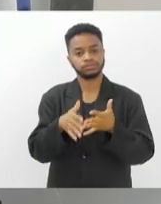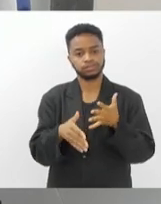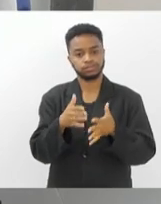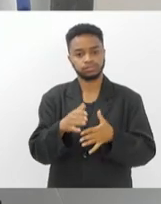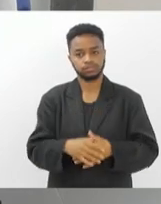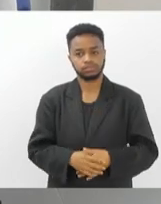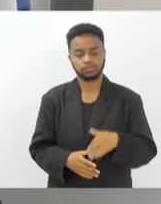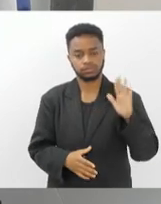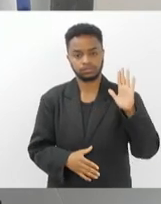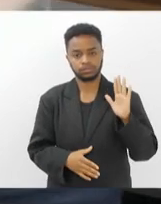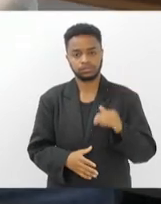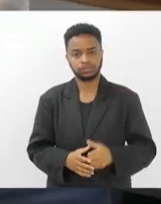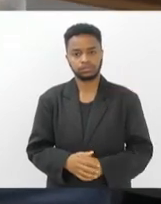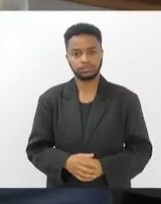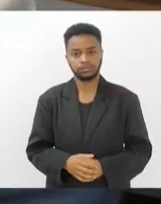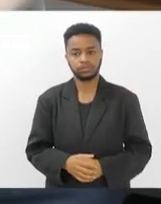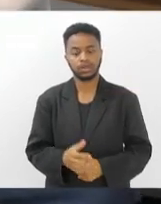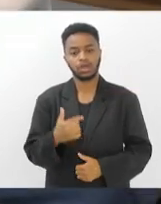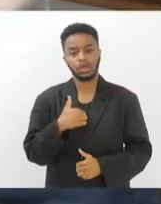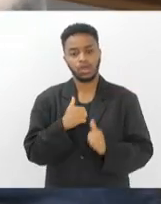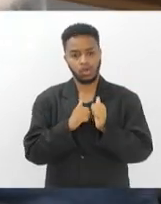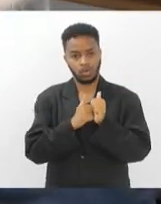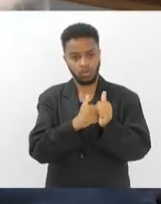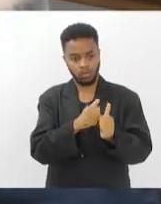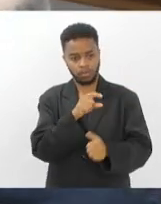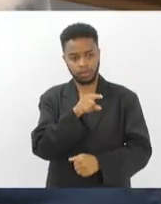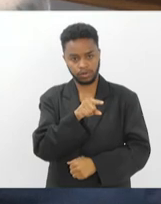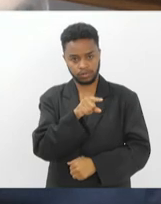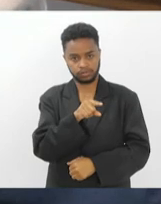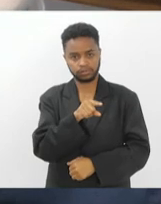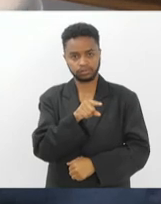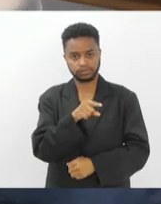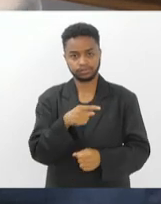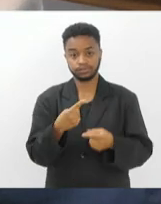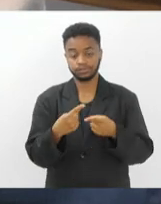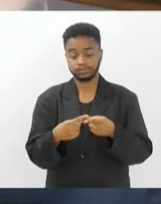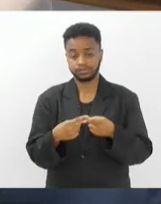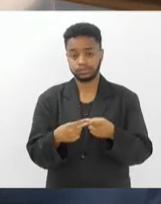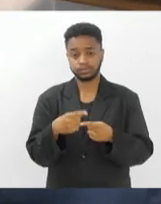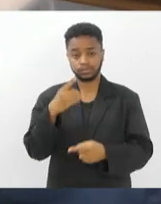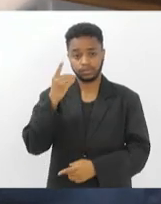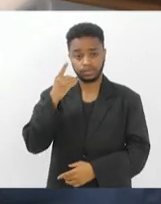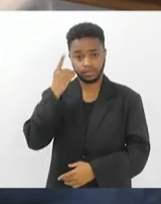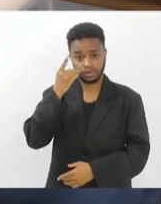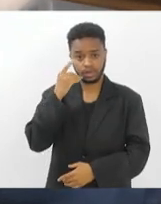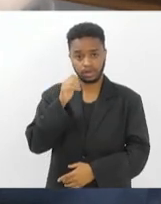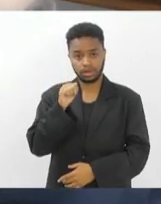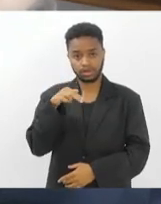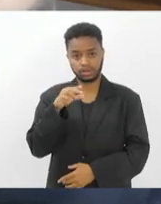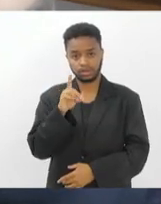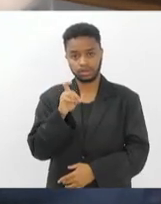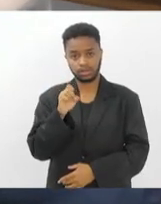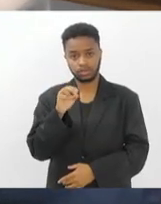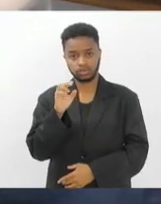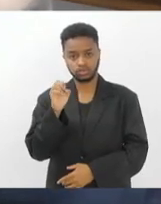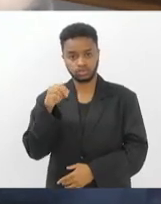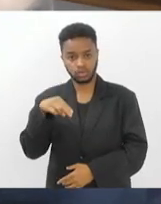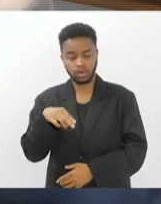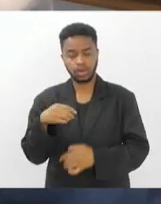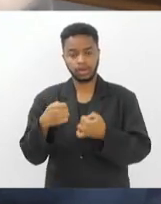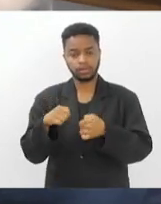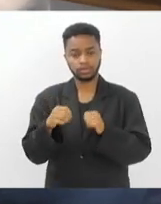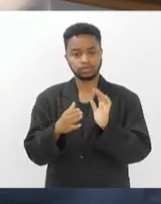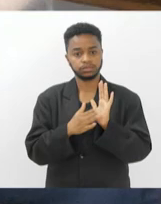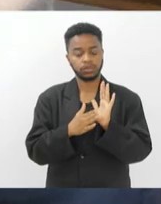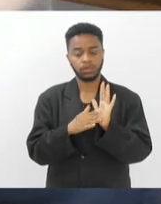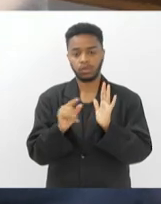Presidente. Deputado Luiz Paulo. Eu acompanho Vossa Excelência, porque o que o deputado Anderson Moraes deveria